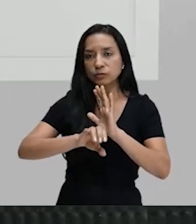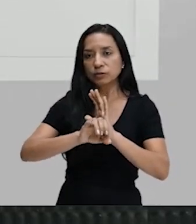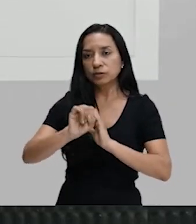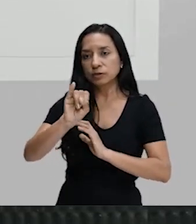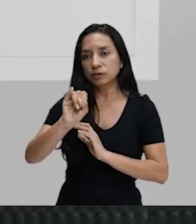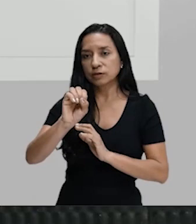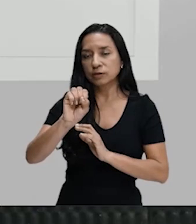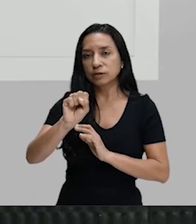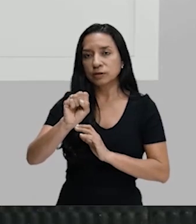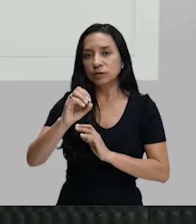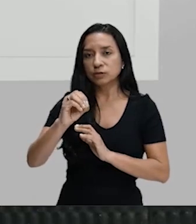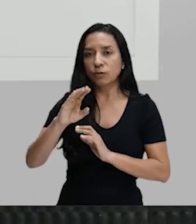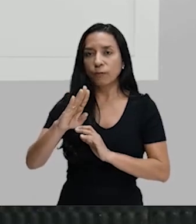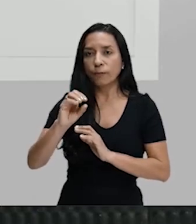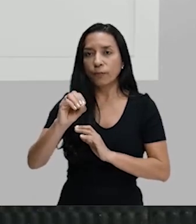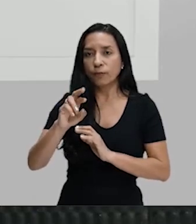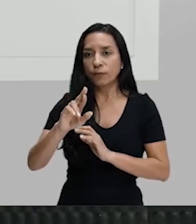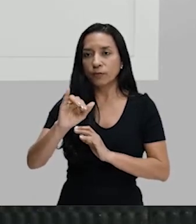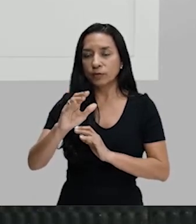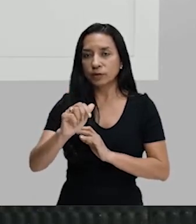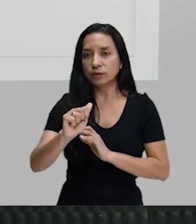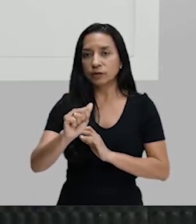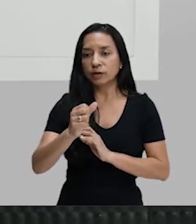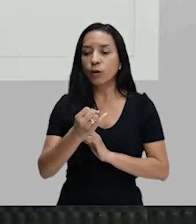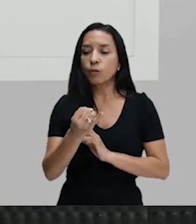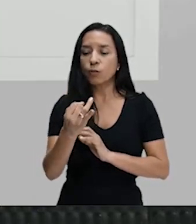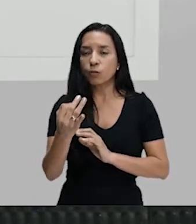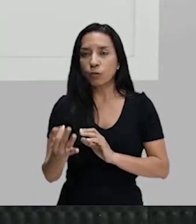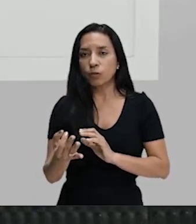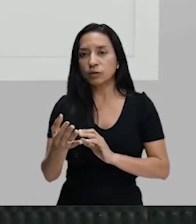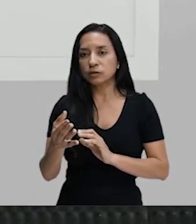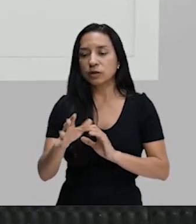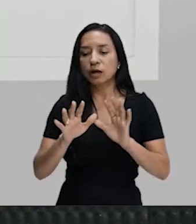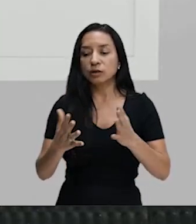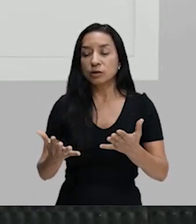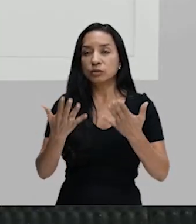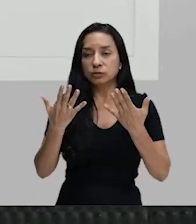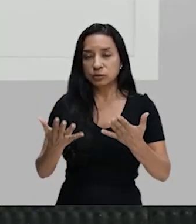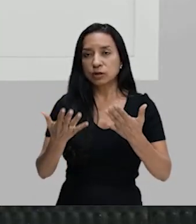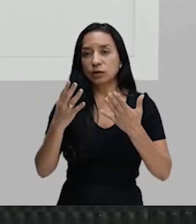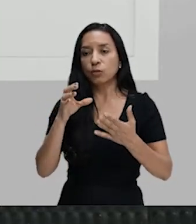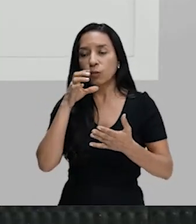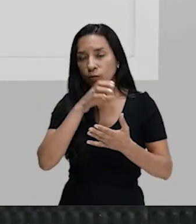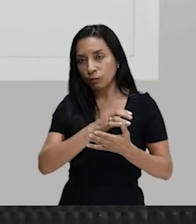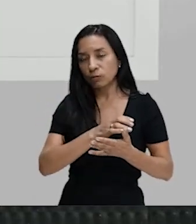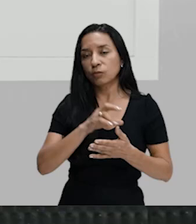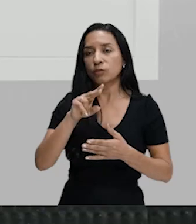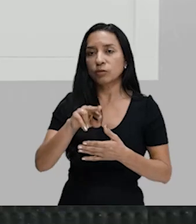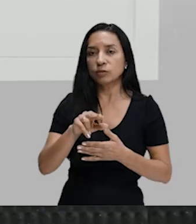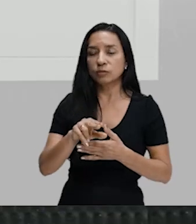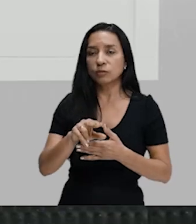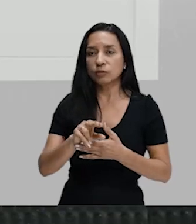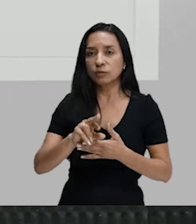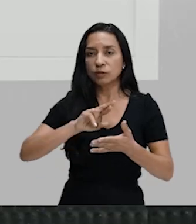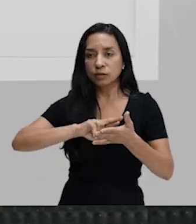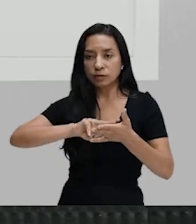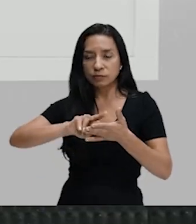isocórica a quantidade de calor ela é igual à variação